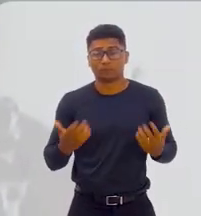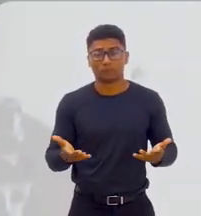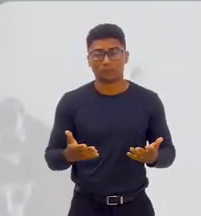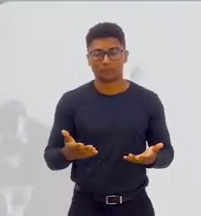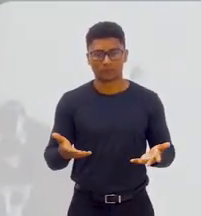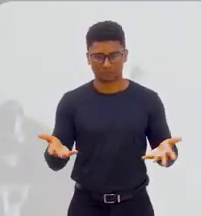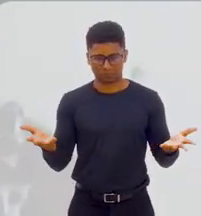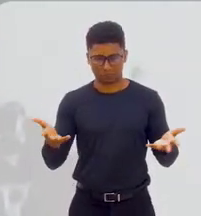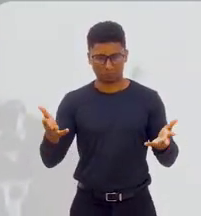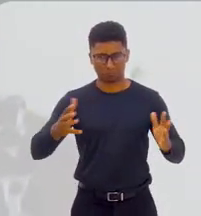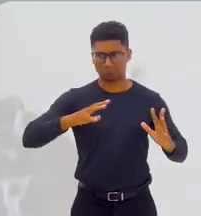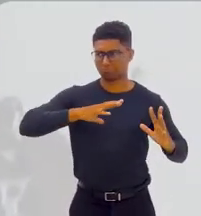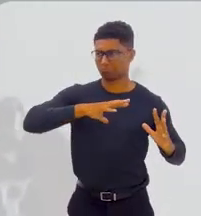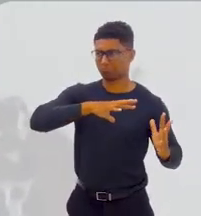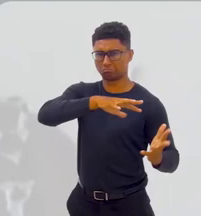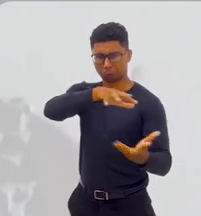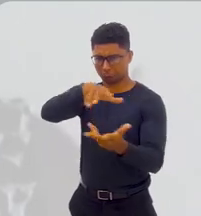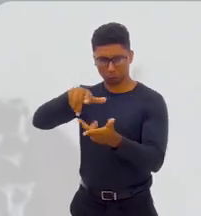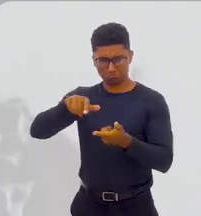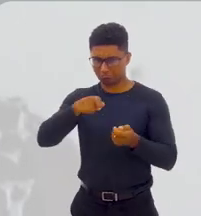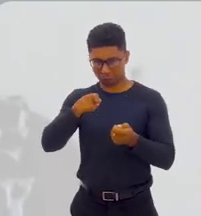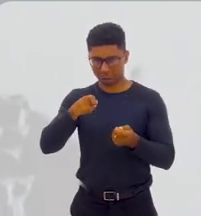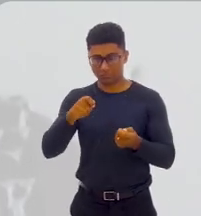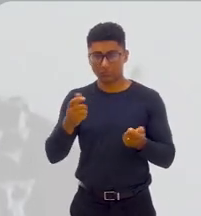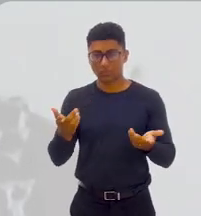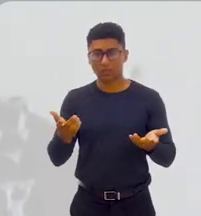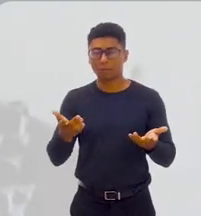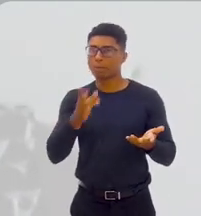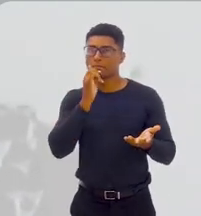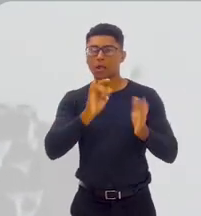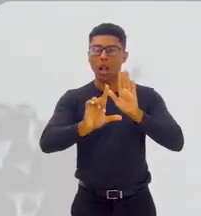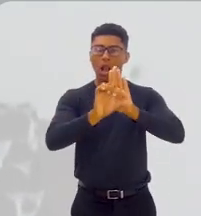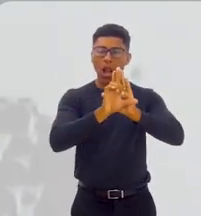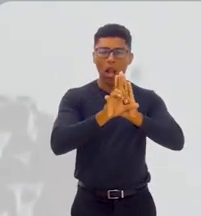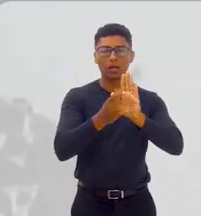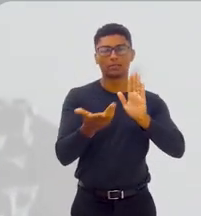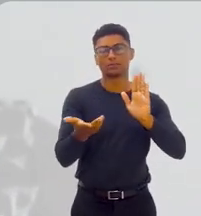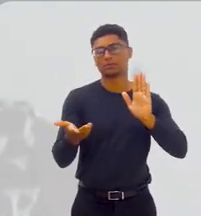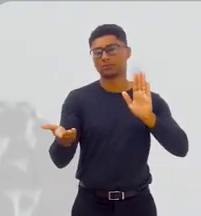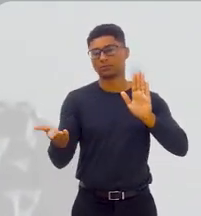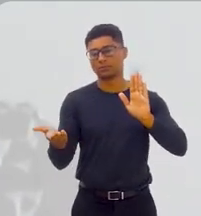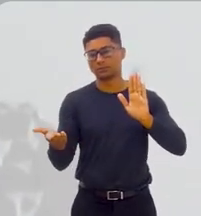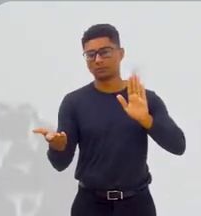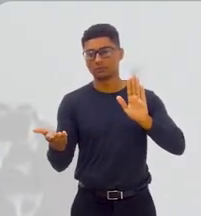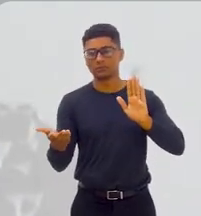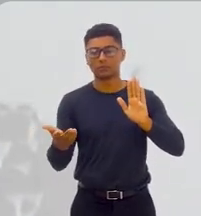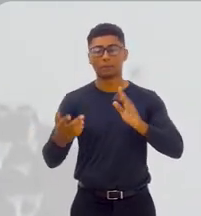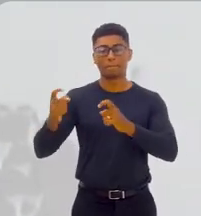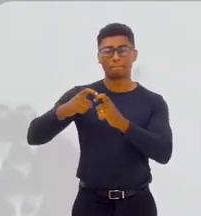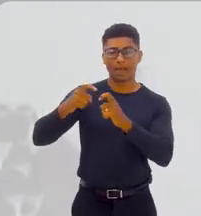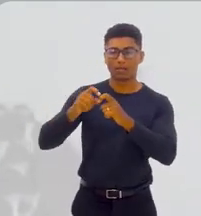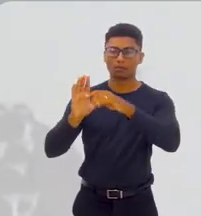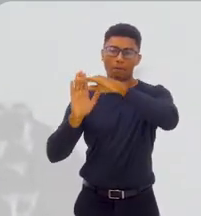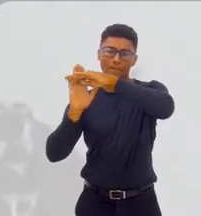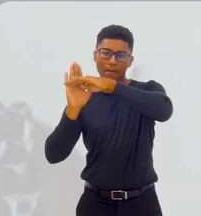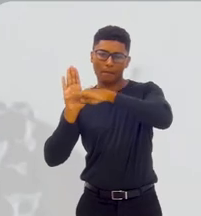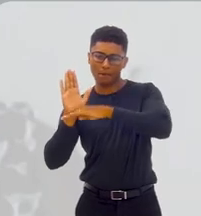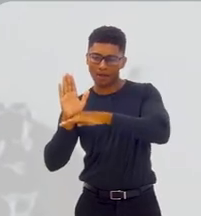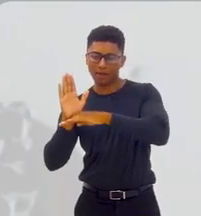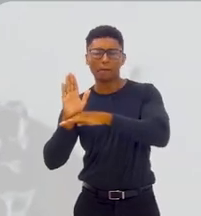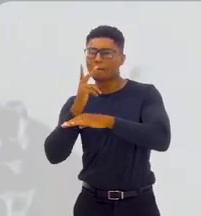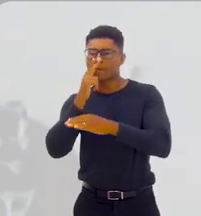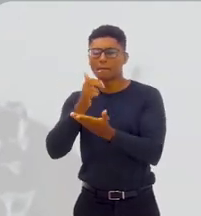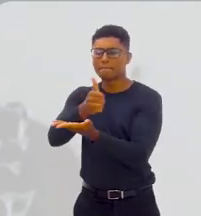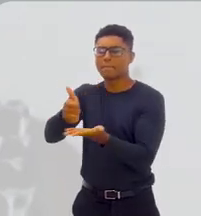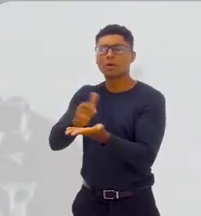É tudo nesse mundo é feito a partir as leis, os protocolos médicos, tudo a partir